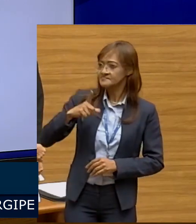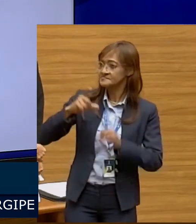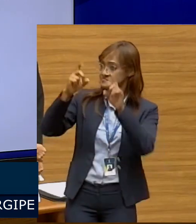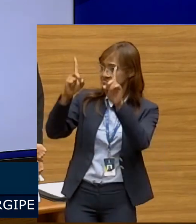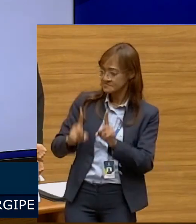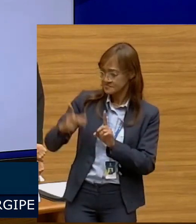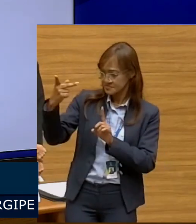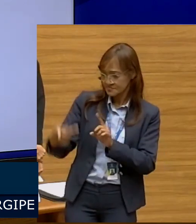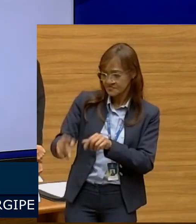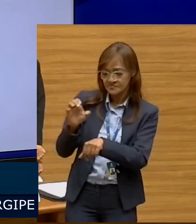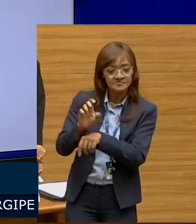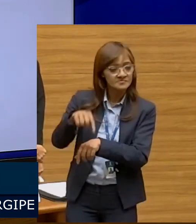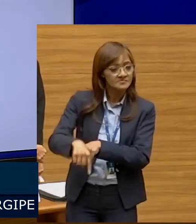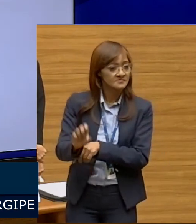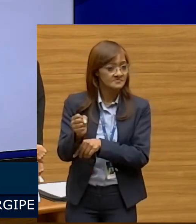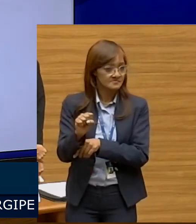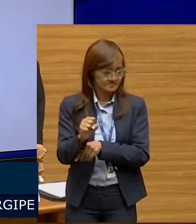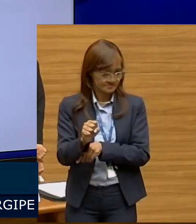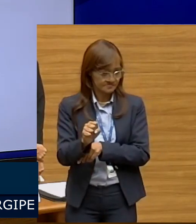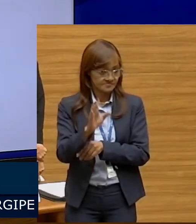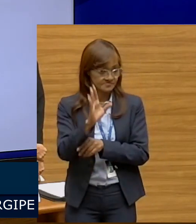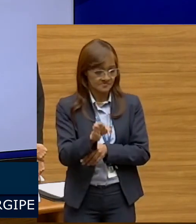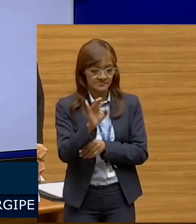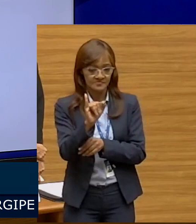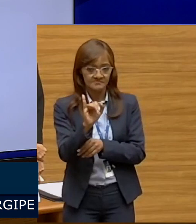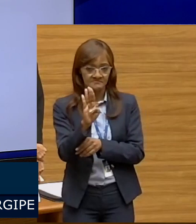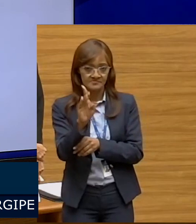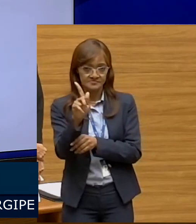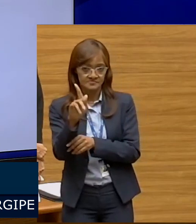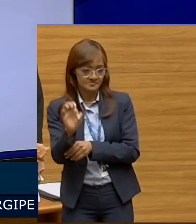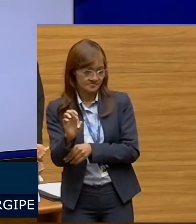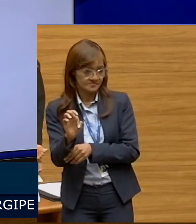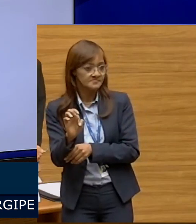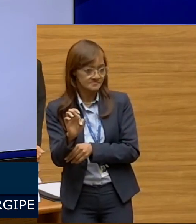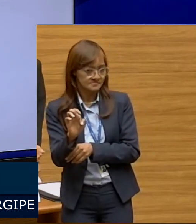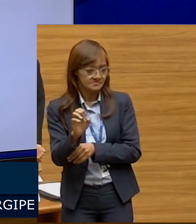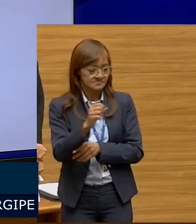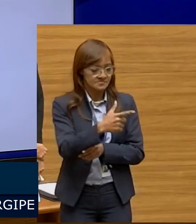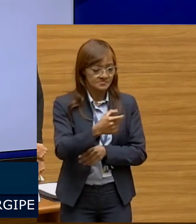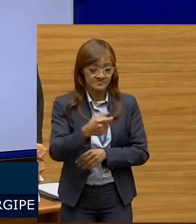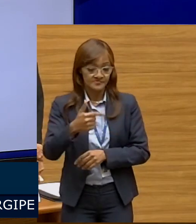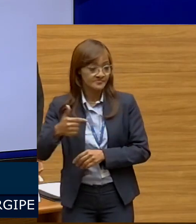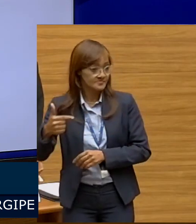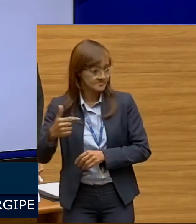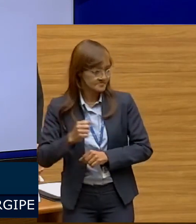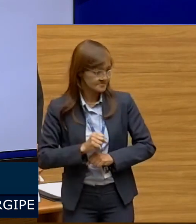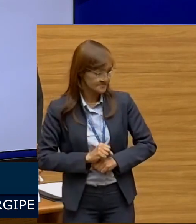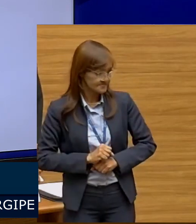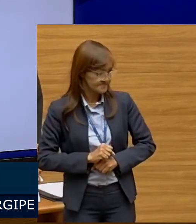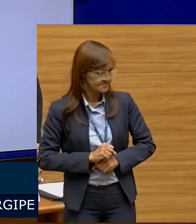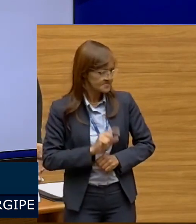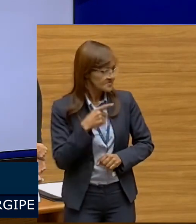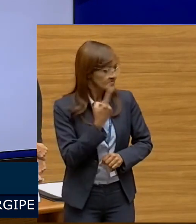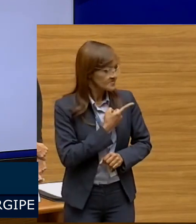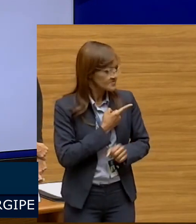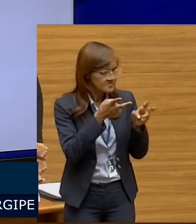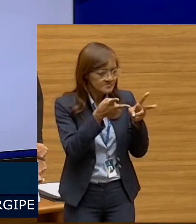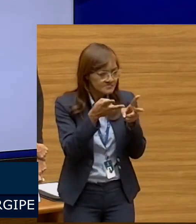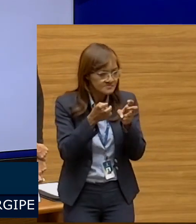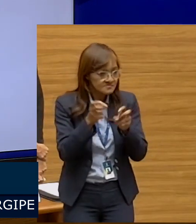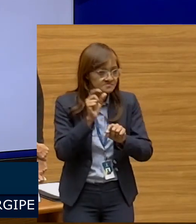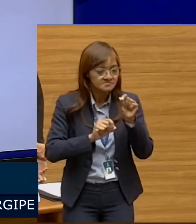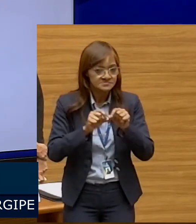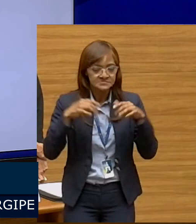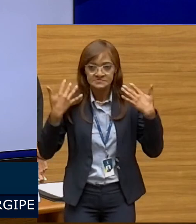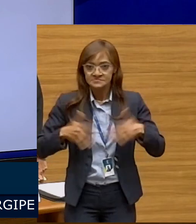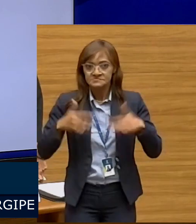no estado de Sergipe, segundo o nosso último IBGE de 2022. A gente vê que o dado se agrava quando a gente percebe